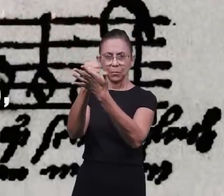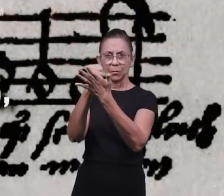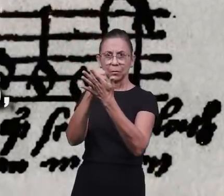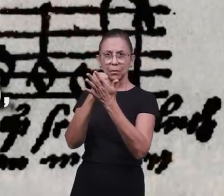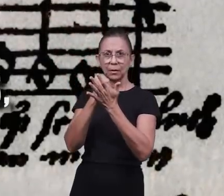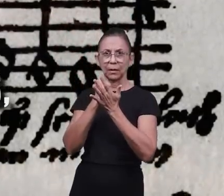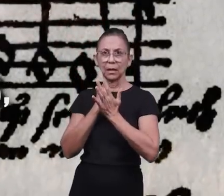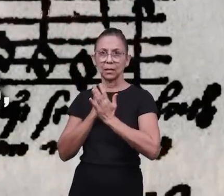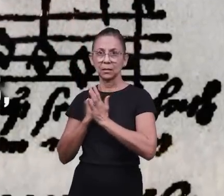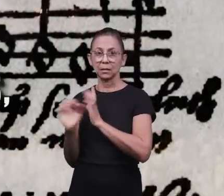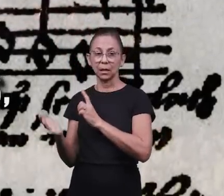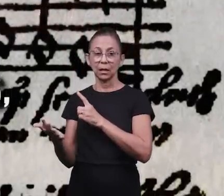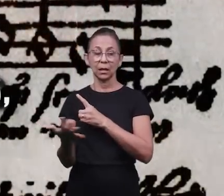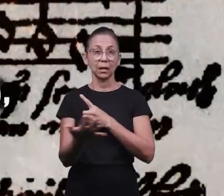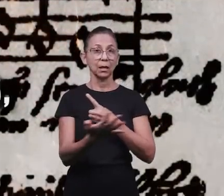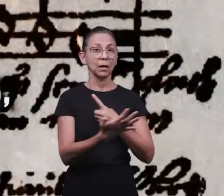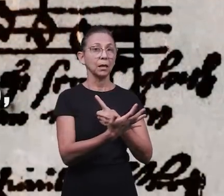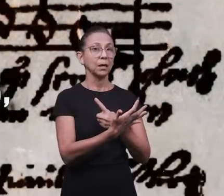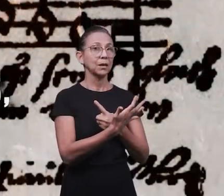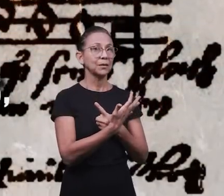socorro traz e